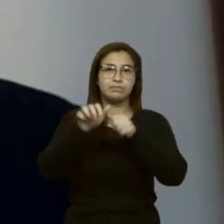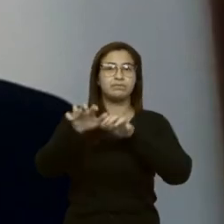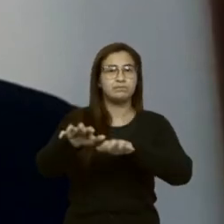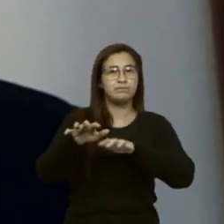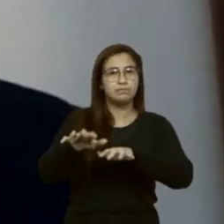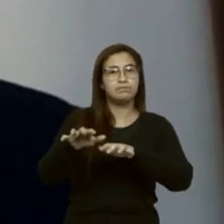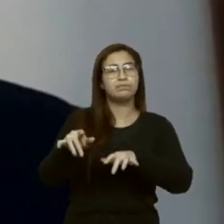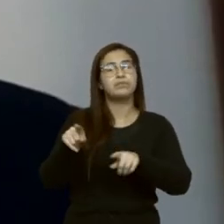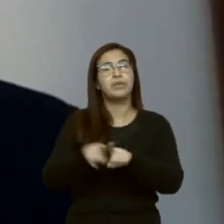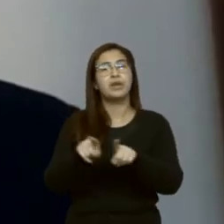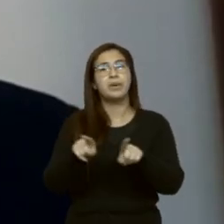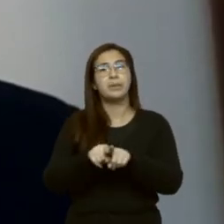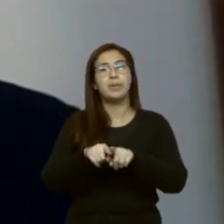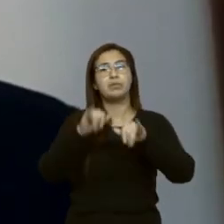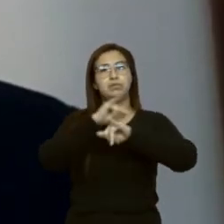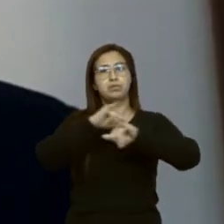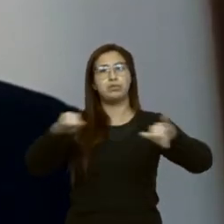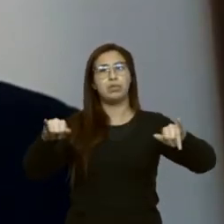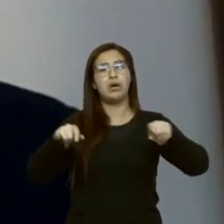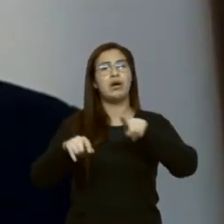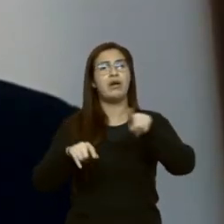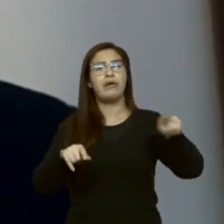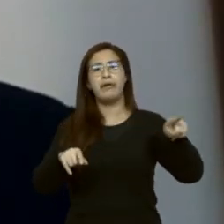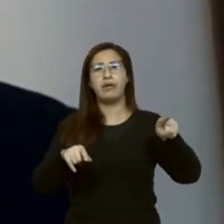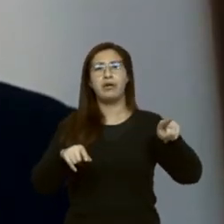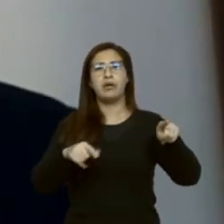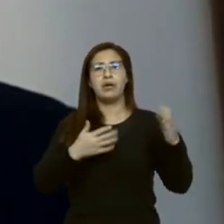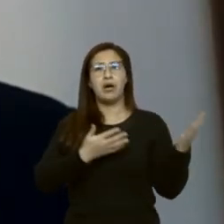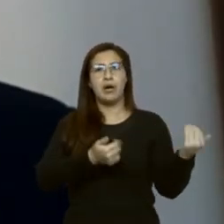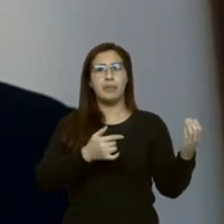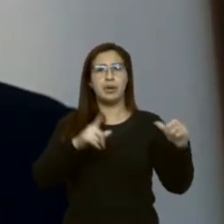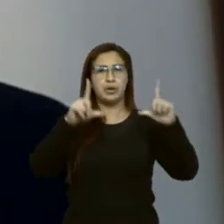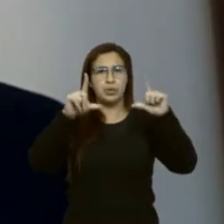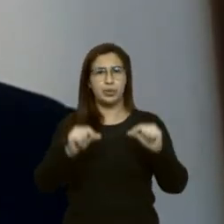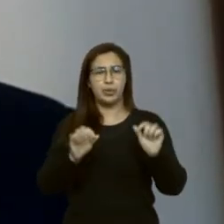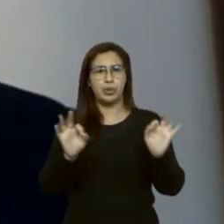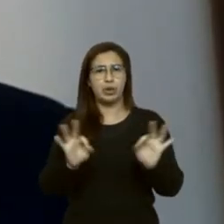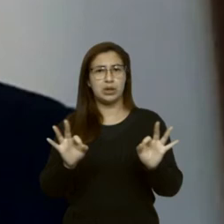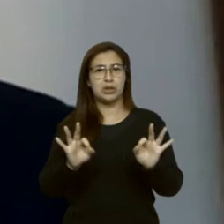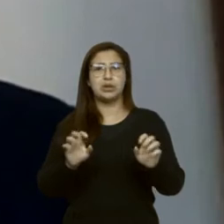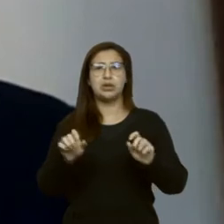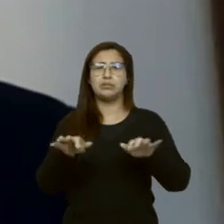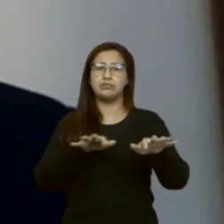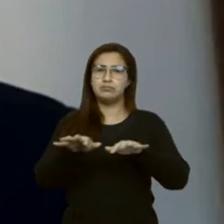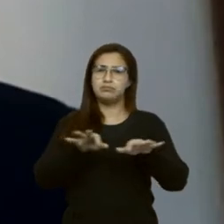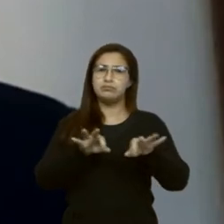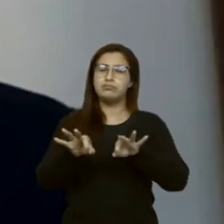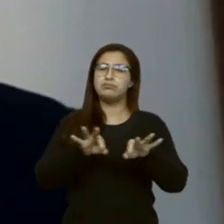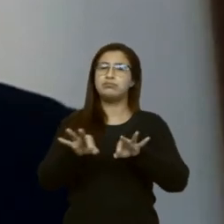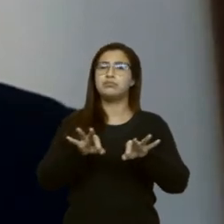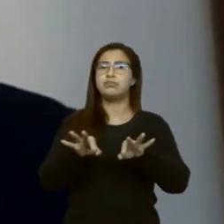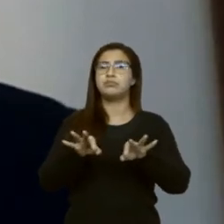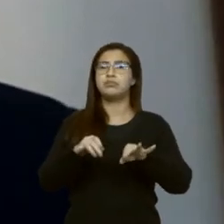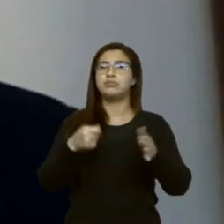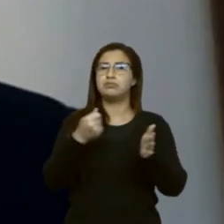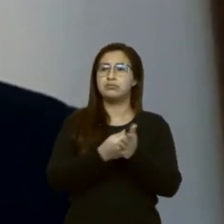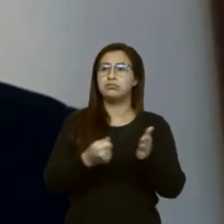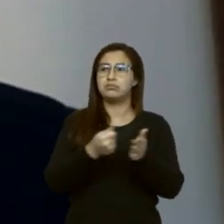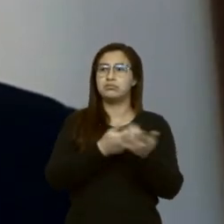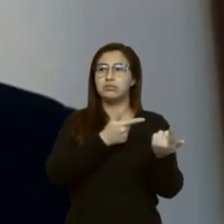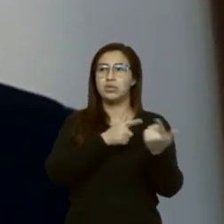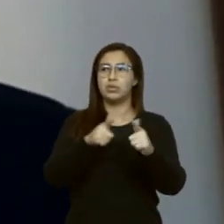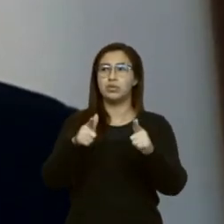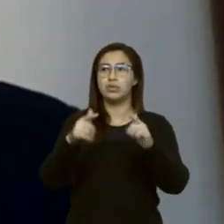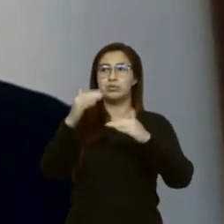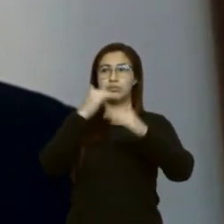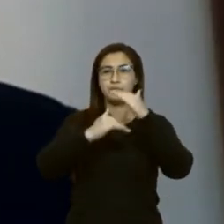à campanha Nenhum Aprendiz a Menos, que se organizou para batalhar contra retrocessos na lei do